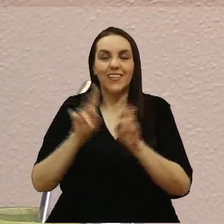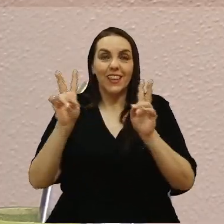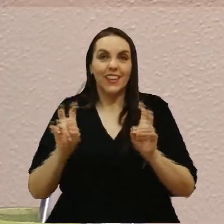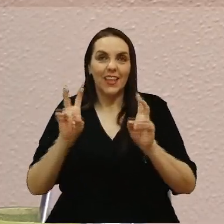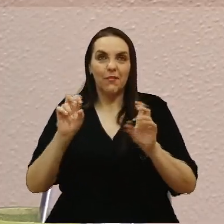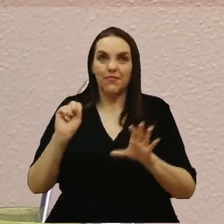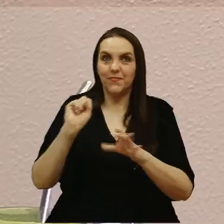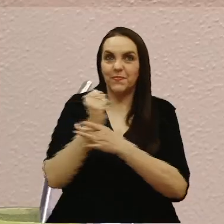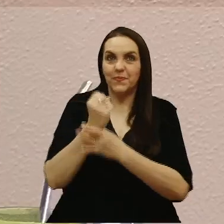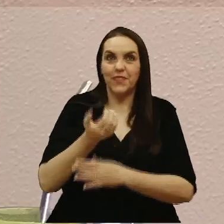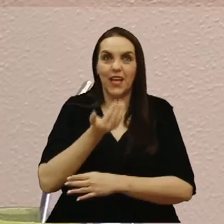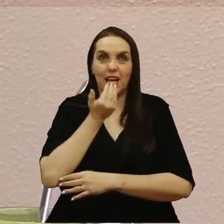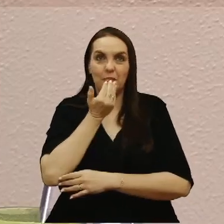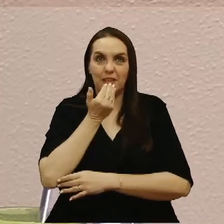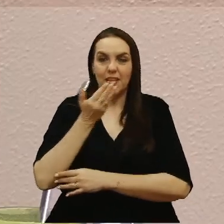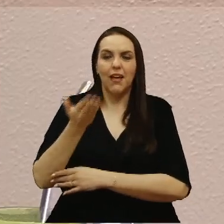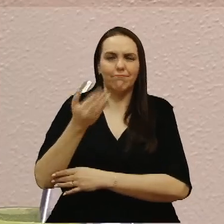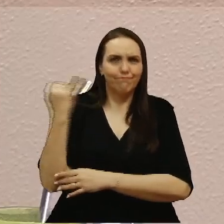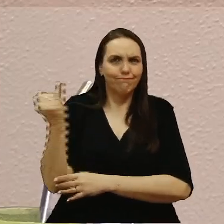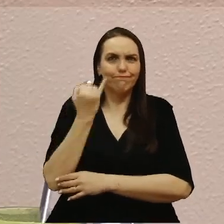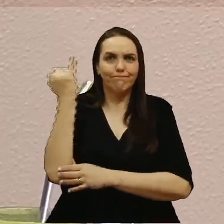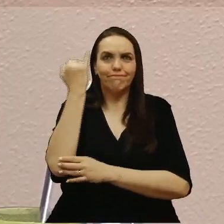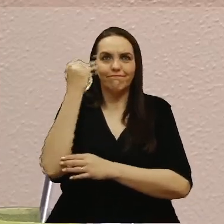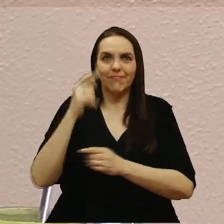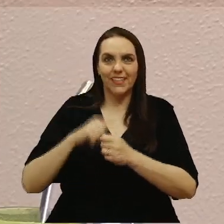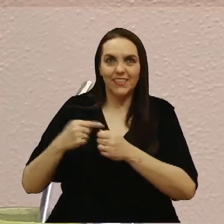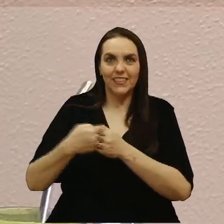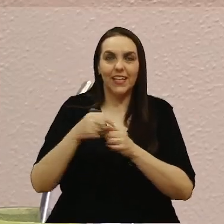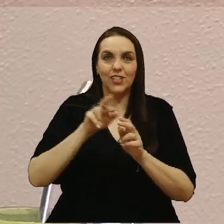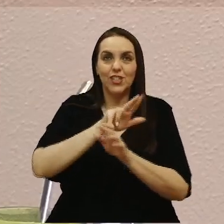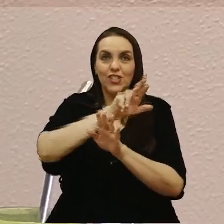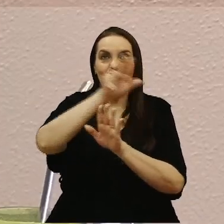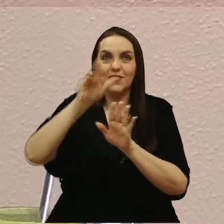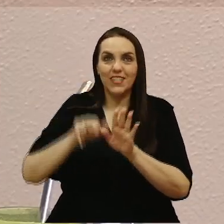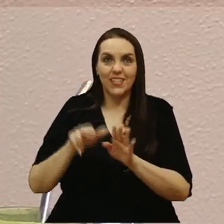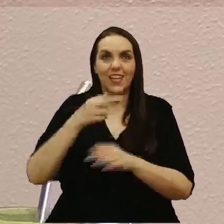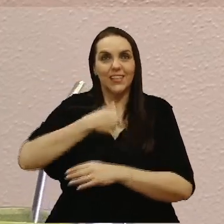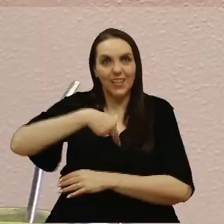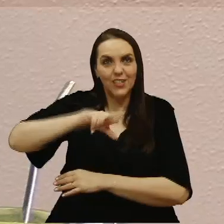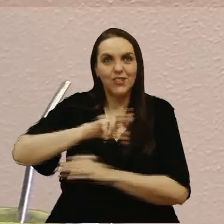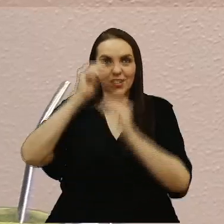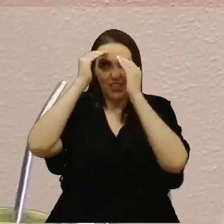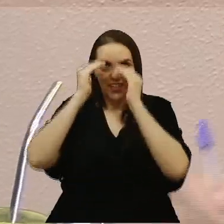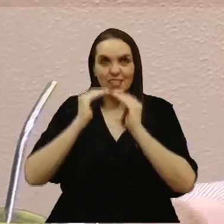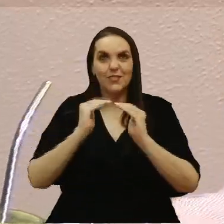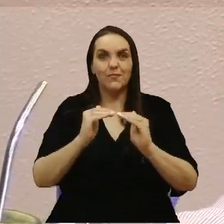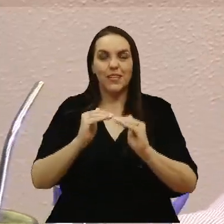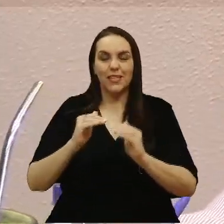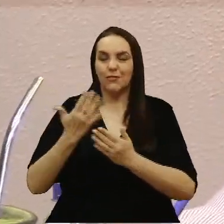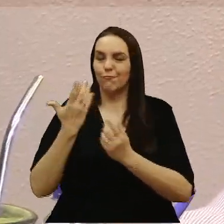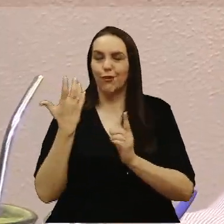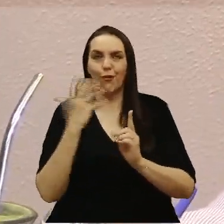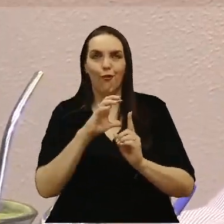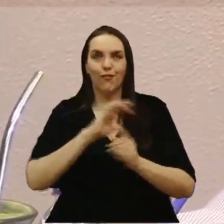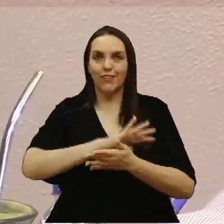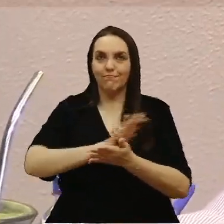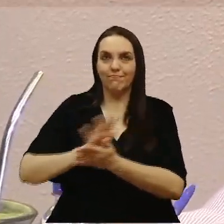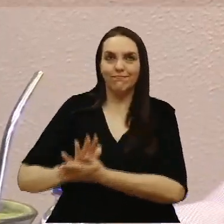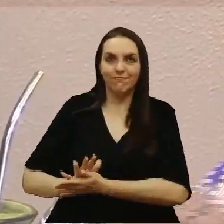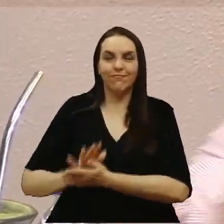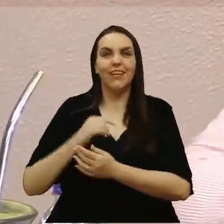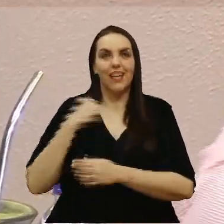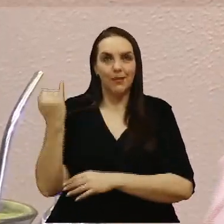segurança alimentar, que é tão caro para o nosso município, a diversidade religiosa, o respeito, o combate às discriminações, que é tão